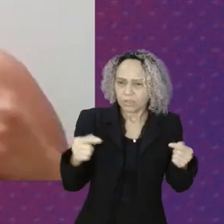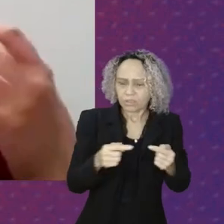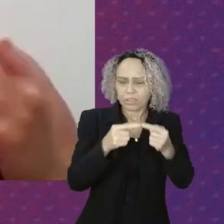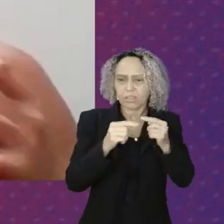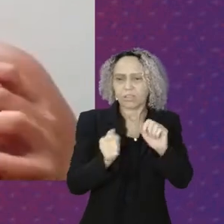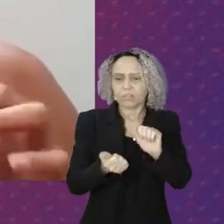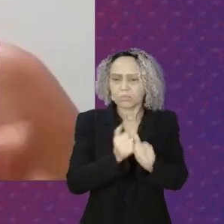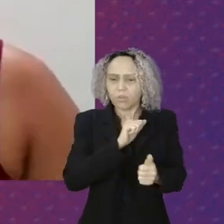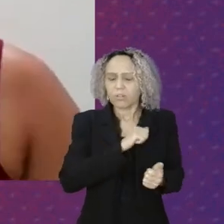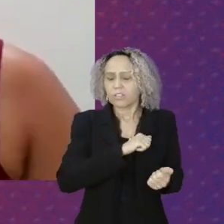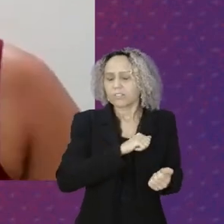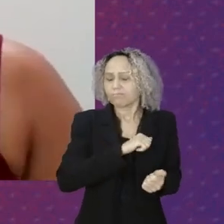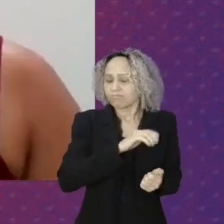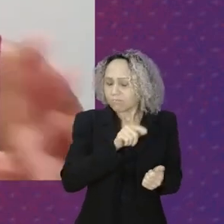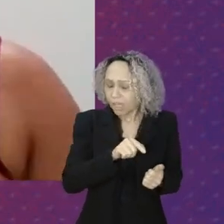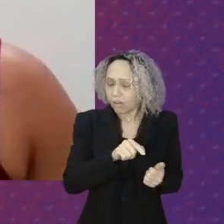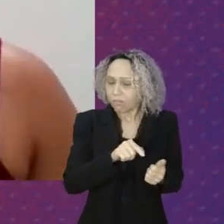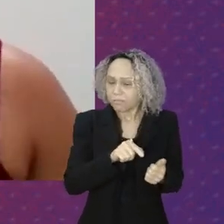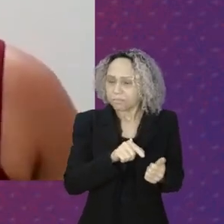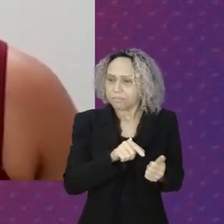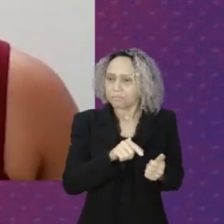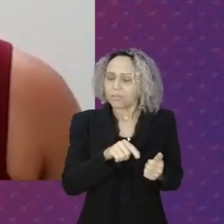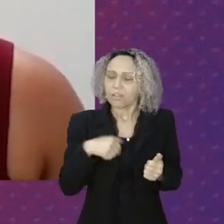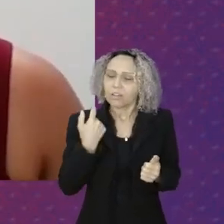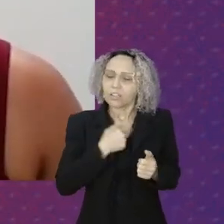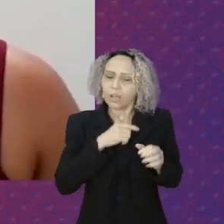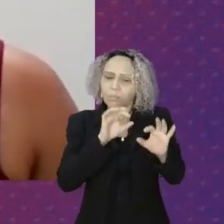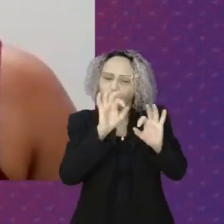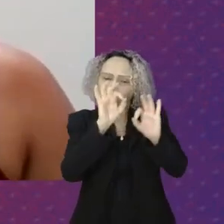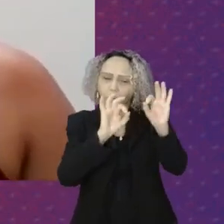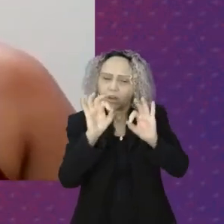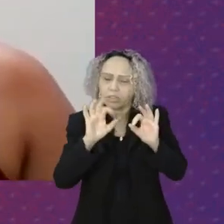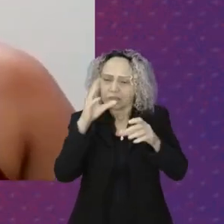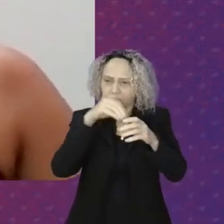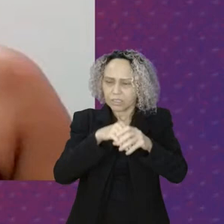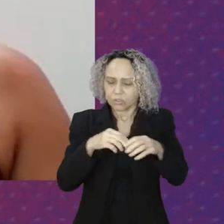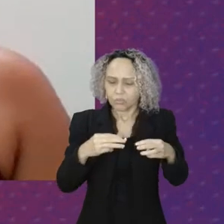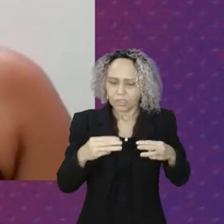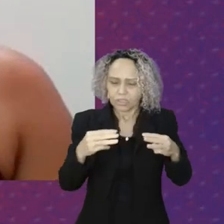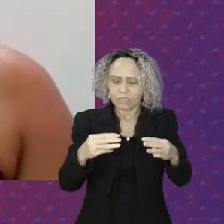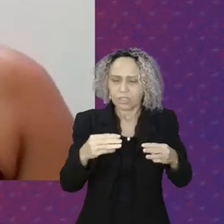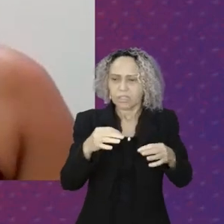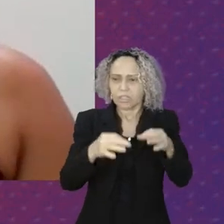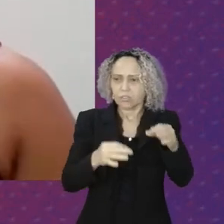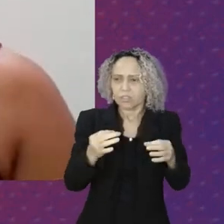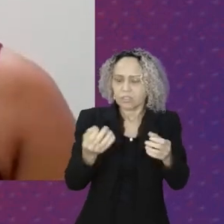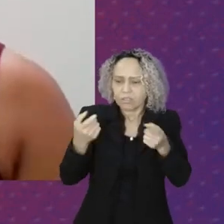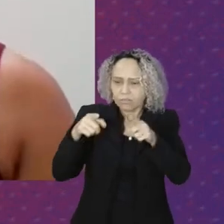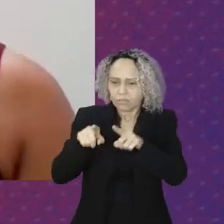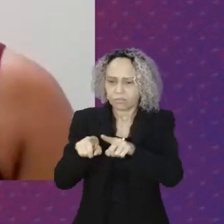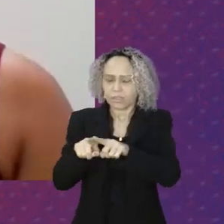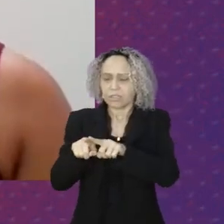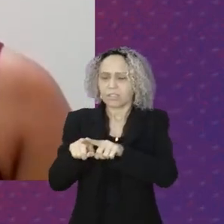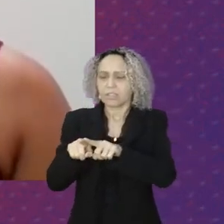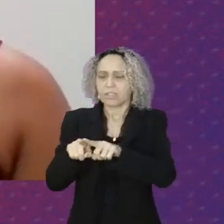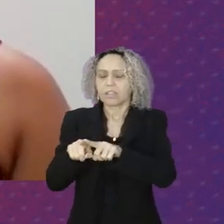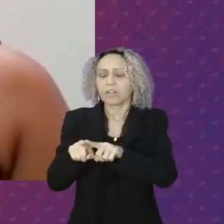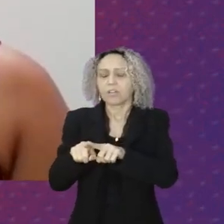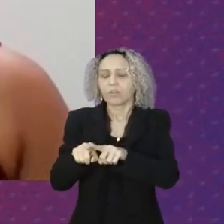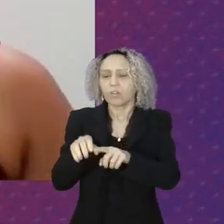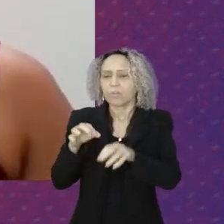enfim, tem um conjunto e a gente está estruturando no âmbito do Ministério da Justiça e Segurança Pública, em parceria com o Ministério das